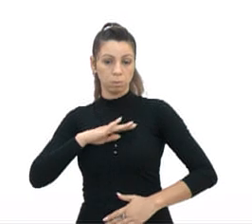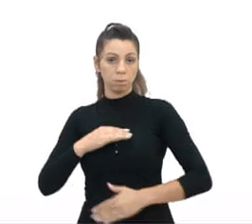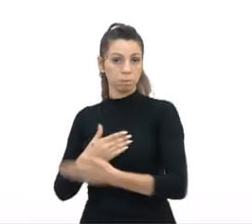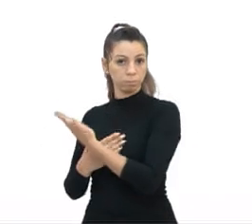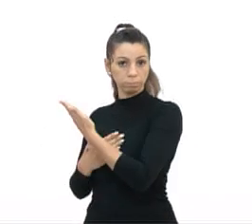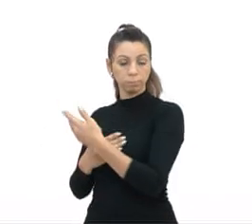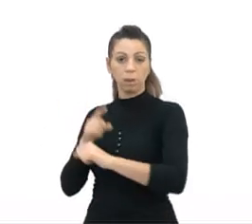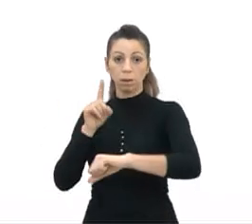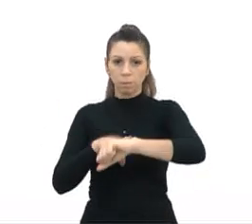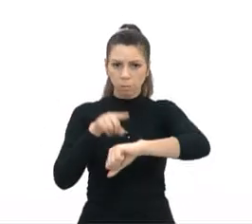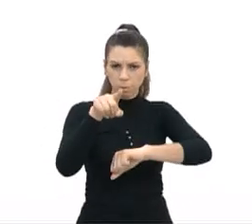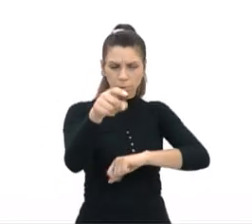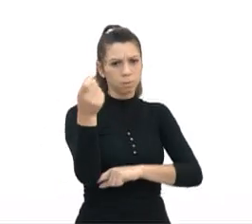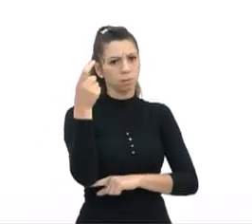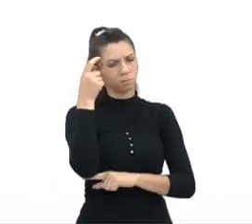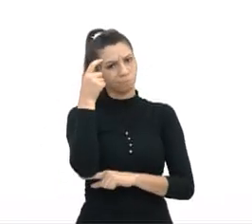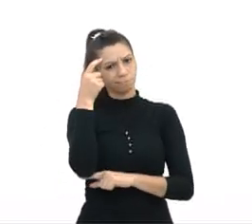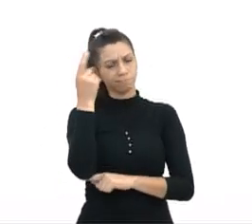Te dou um tempinho para você pensar.